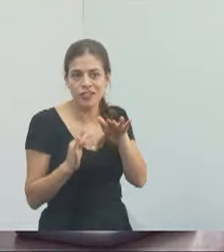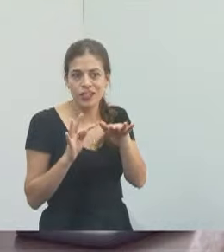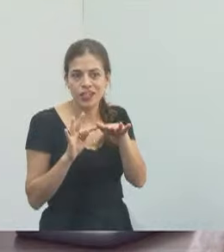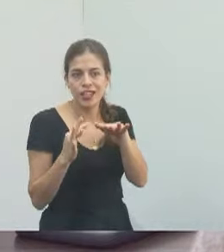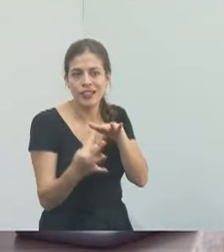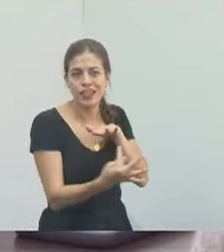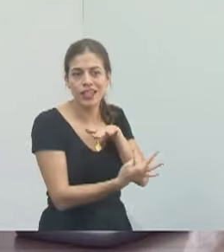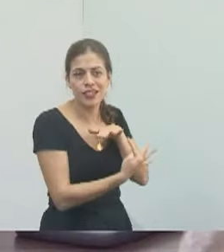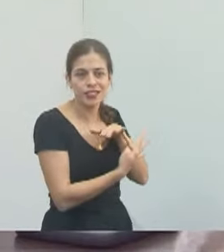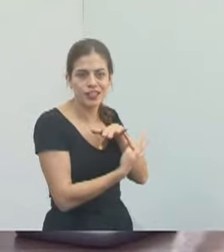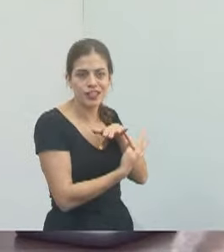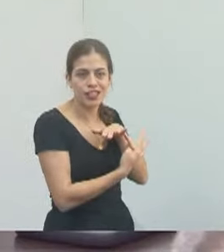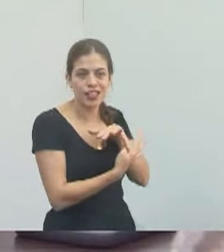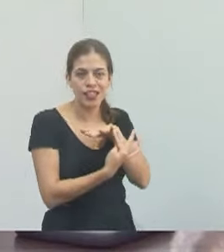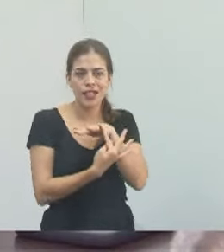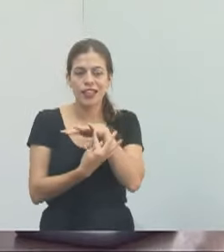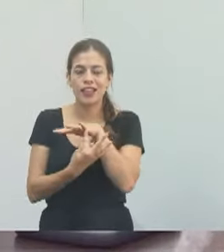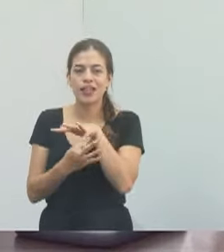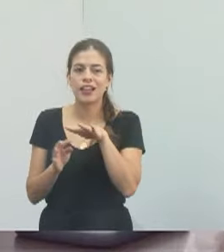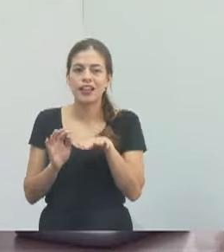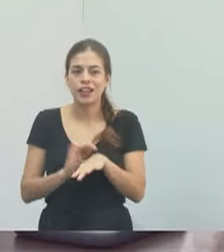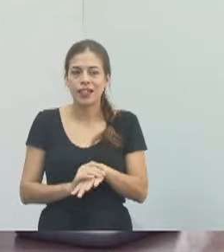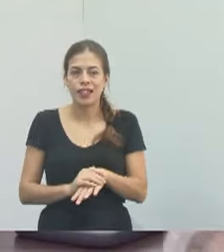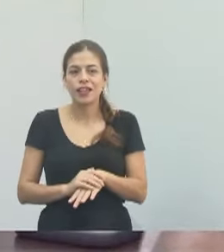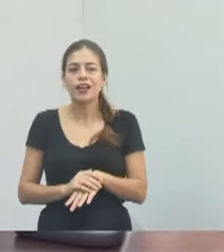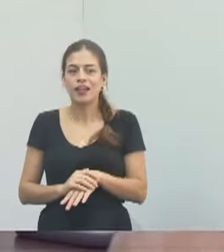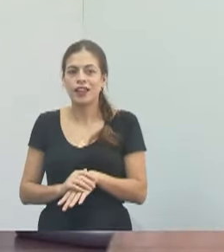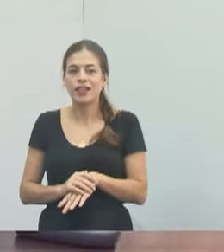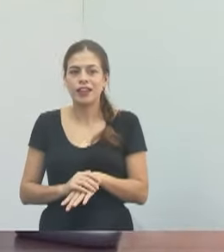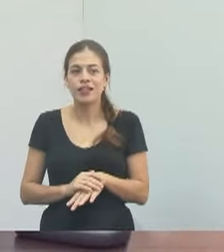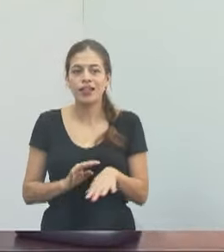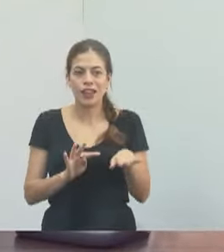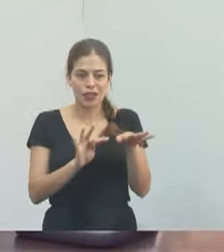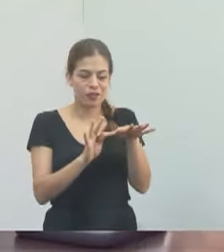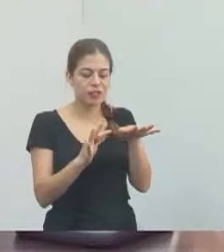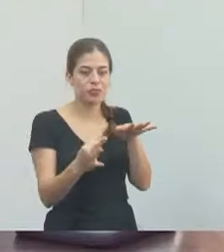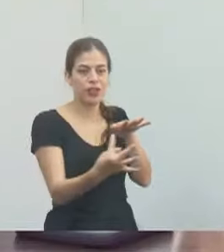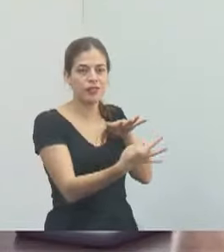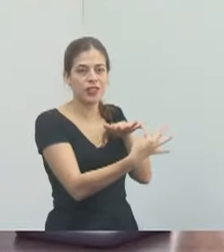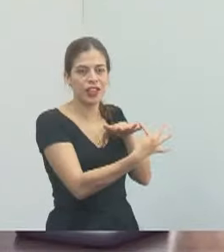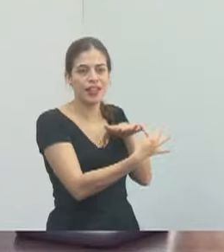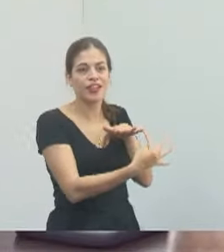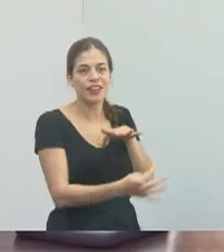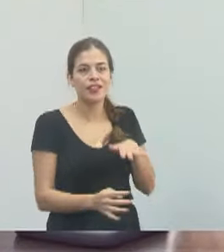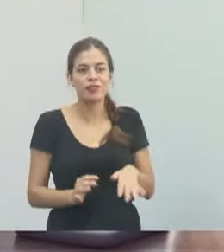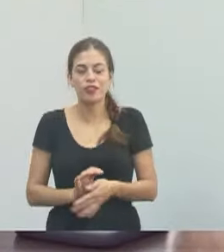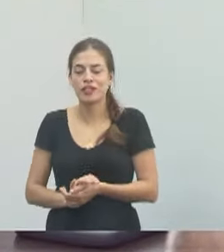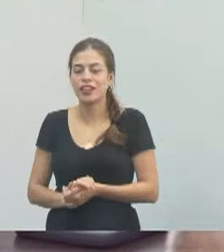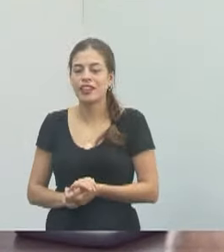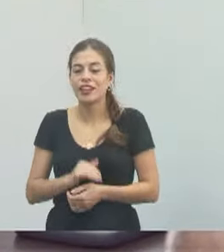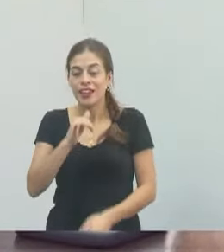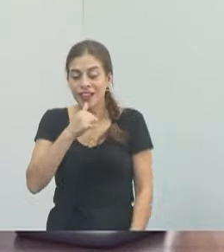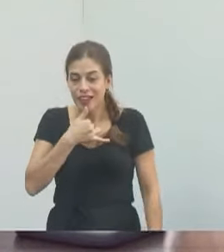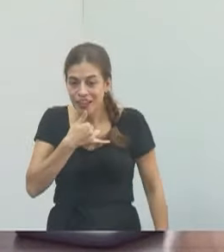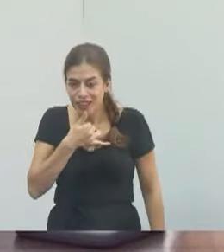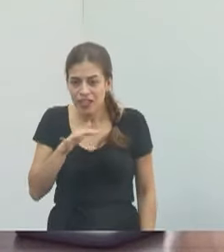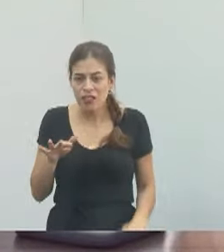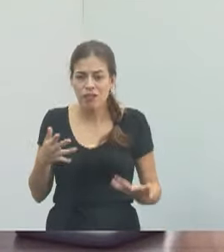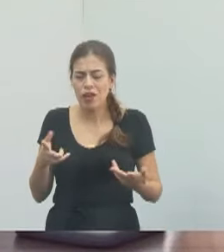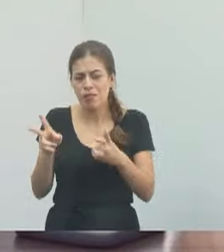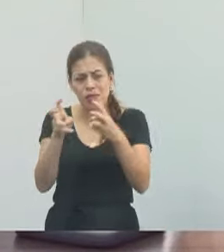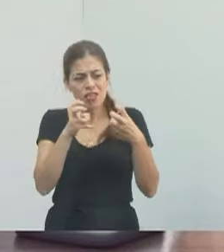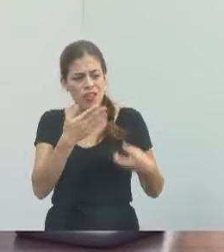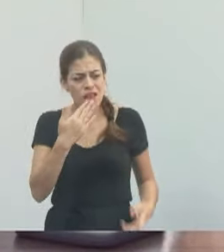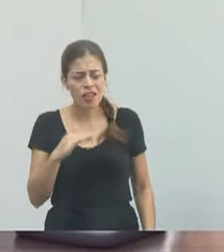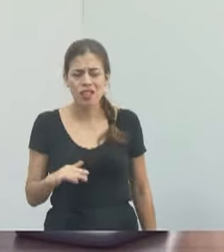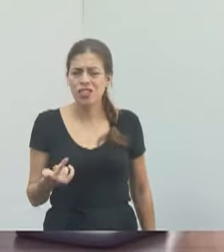agora faltar o restante das roupas é muito triste quando você vê uma criança não ter a condição